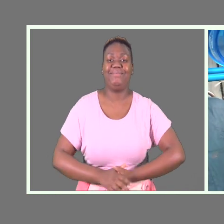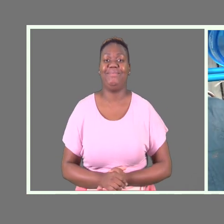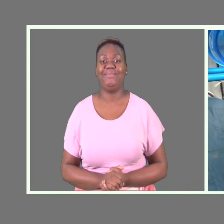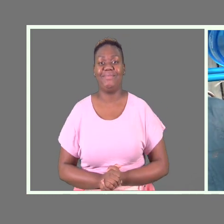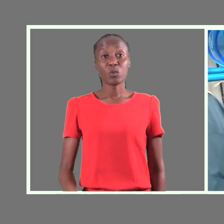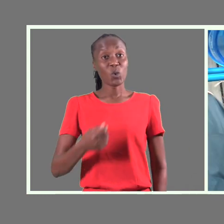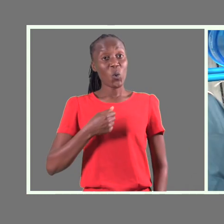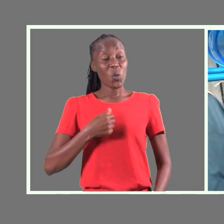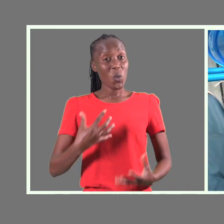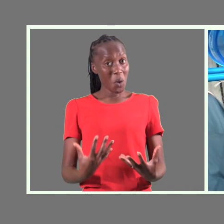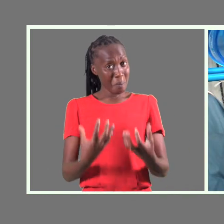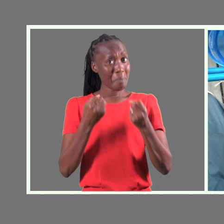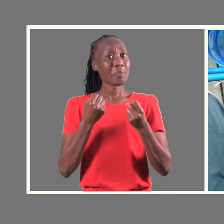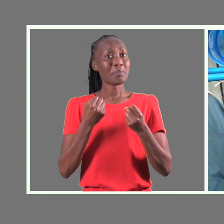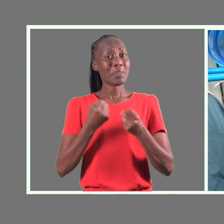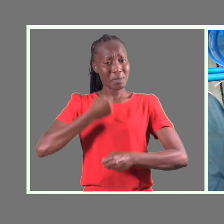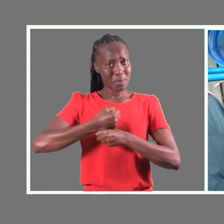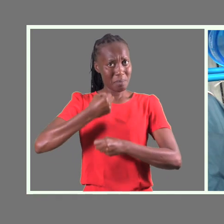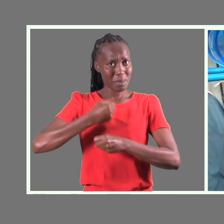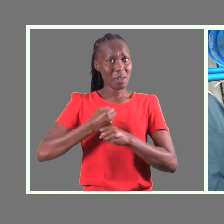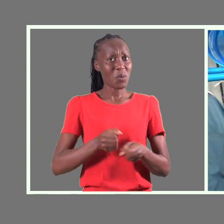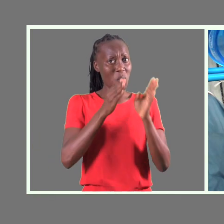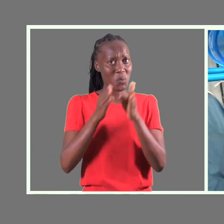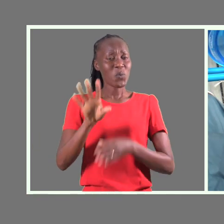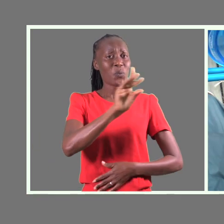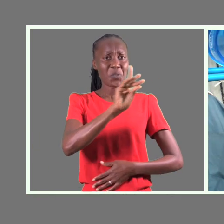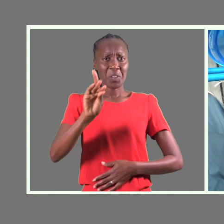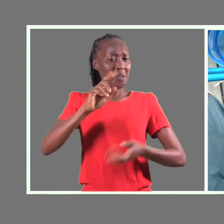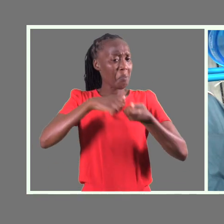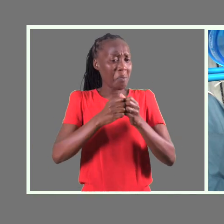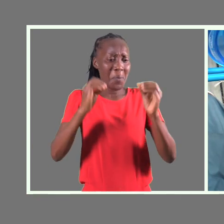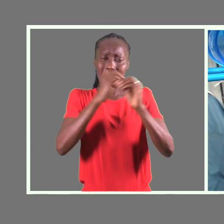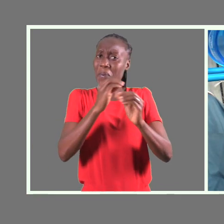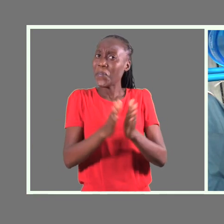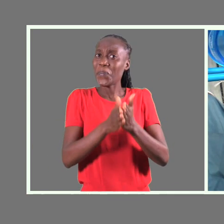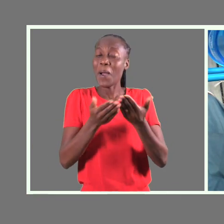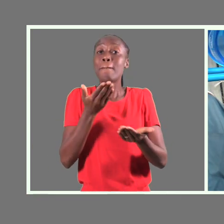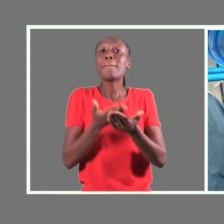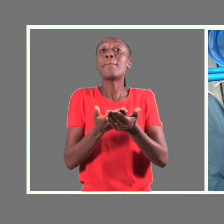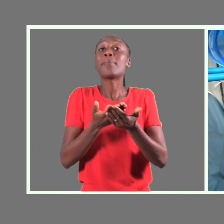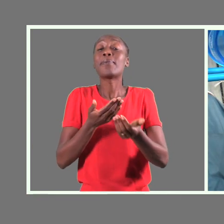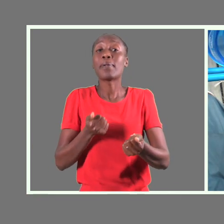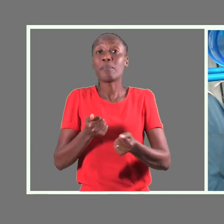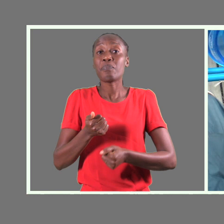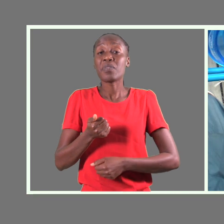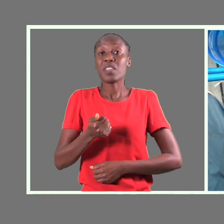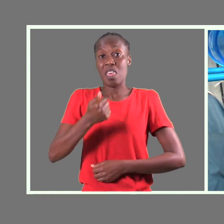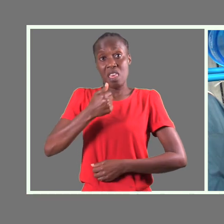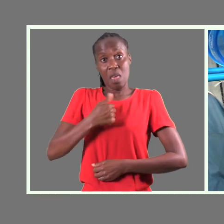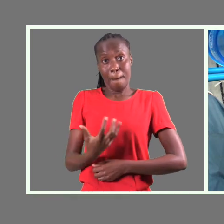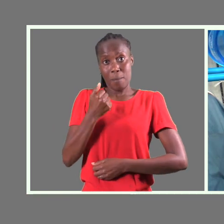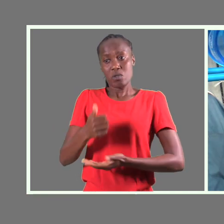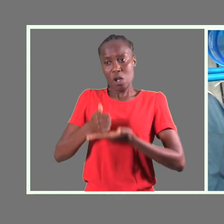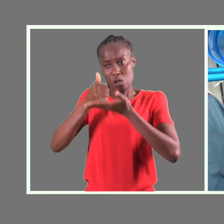Saeed. No caso, eu poderia trabalhar com a deficiência sem problemas, porque eu poderia ter